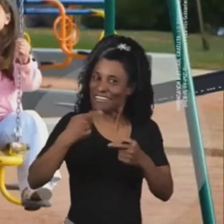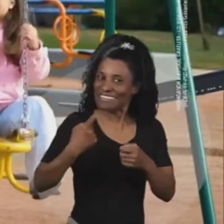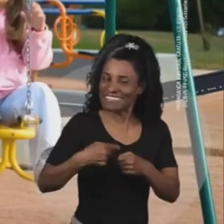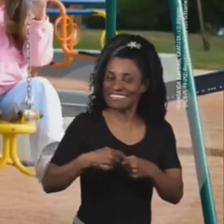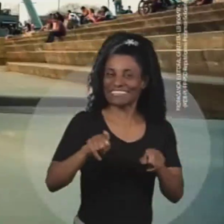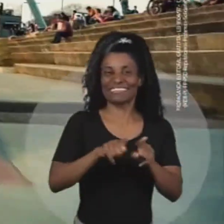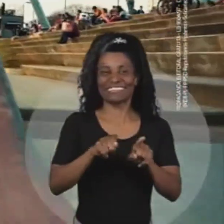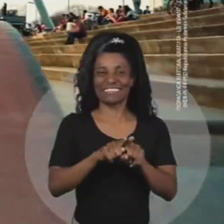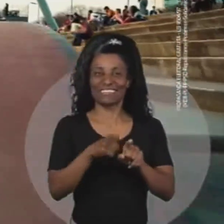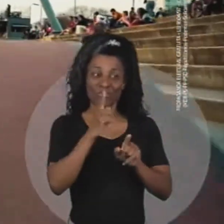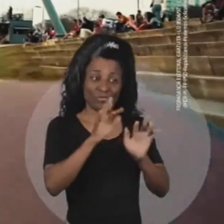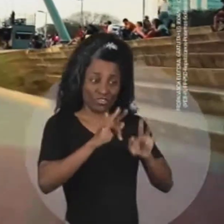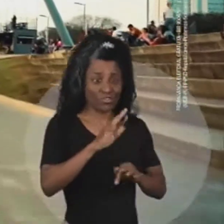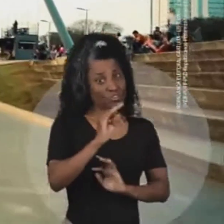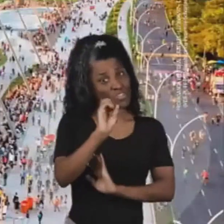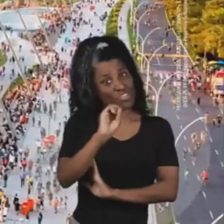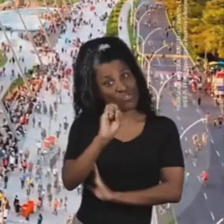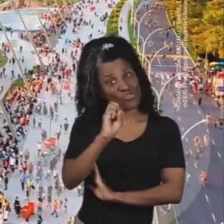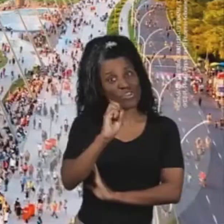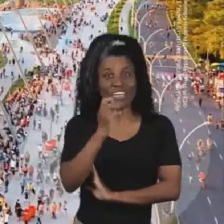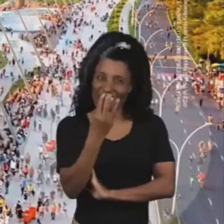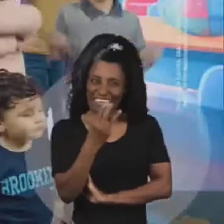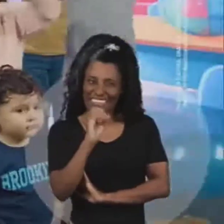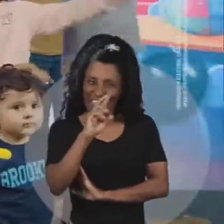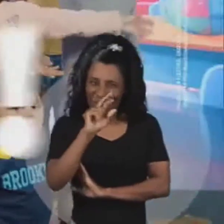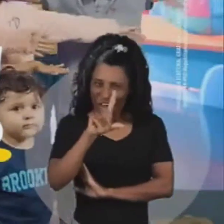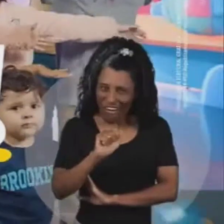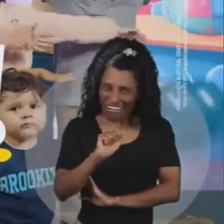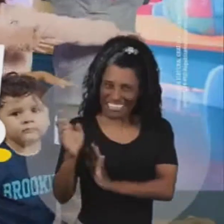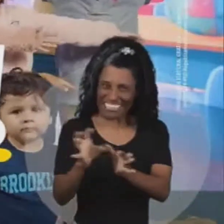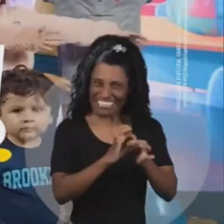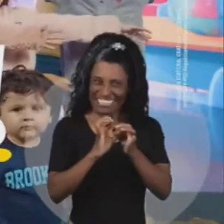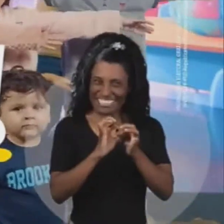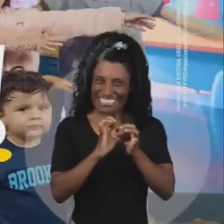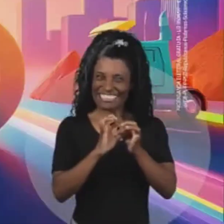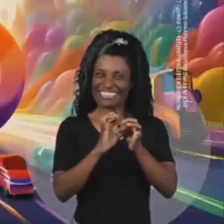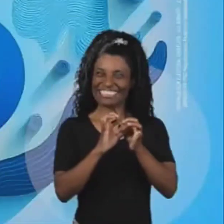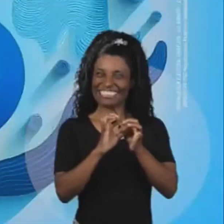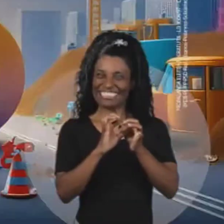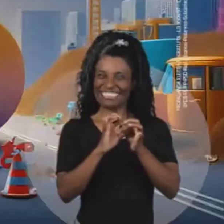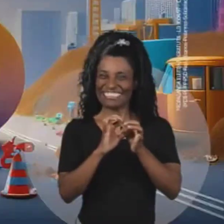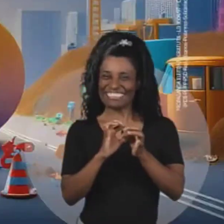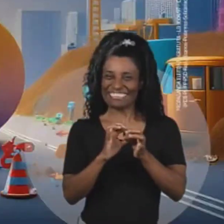na cidade e concluiu o trecho 3 da Orla.